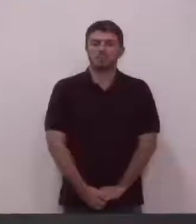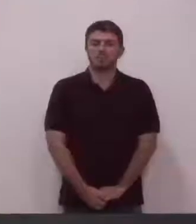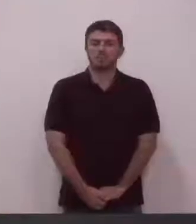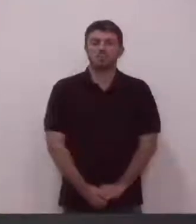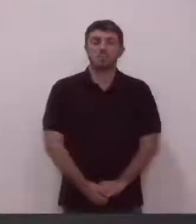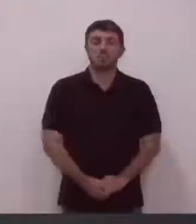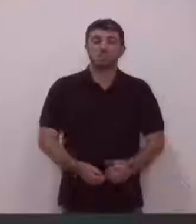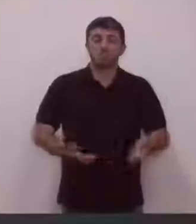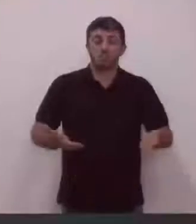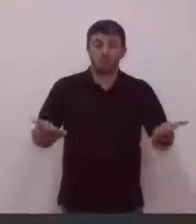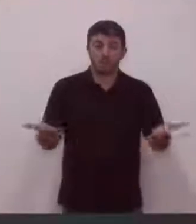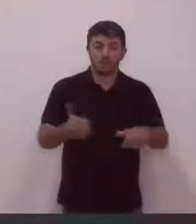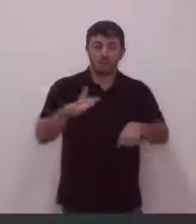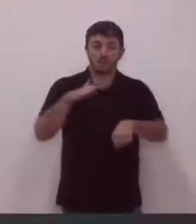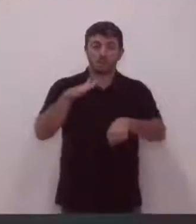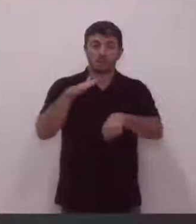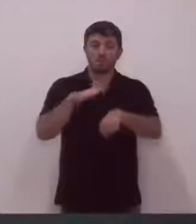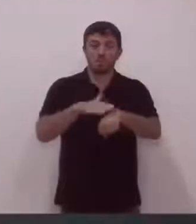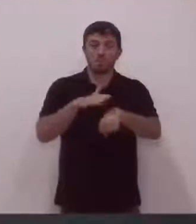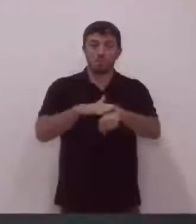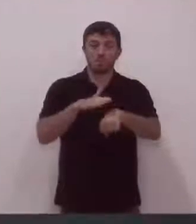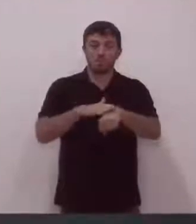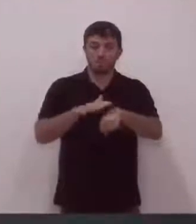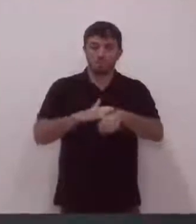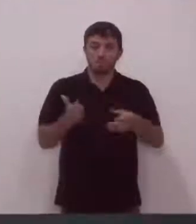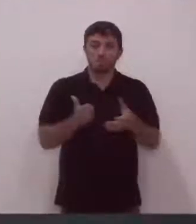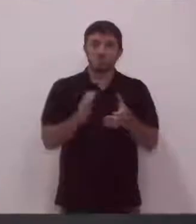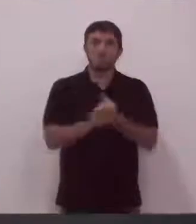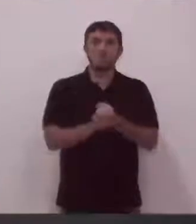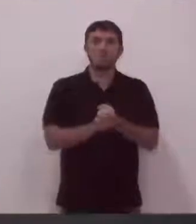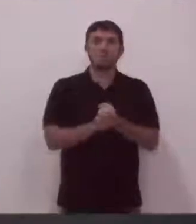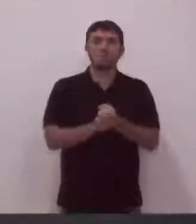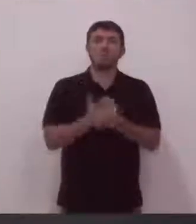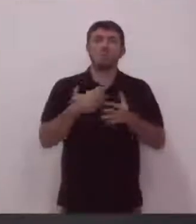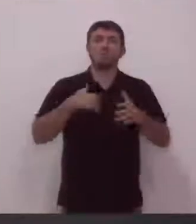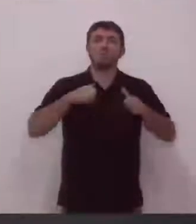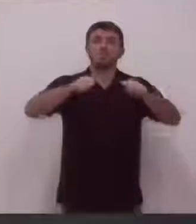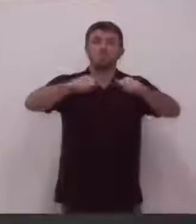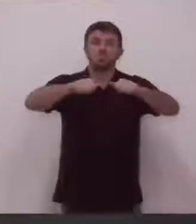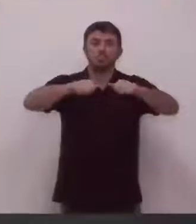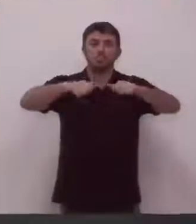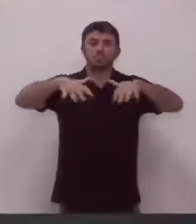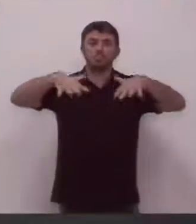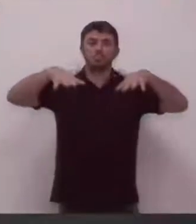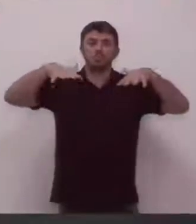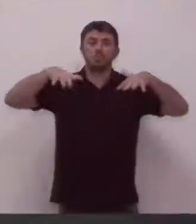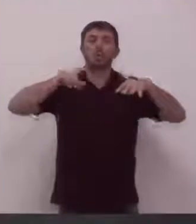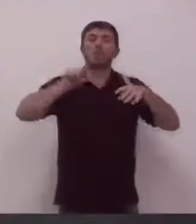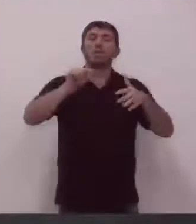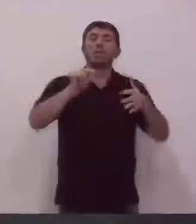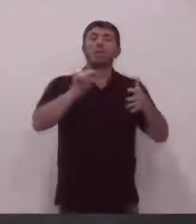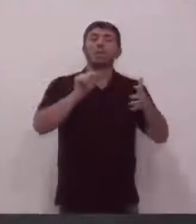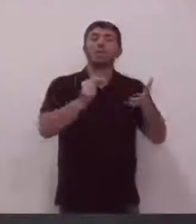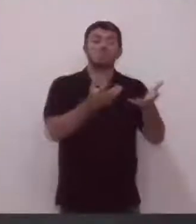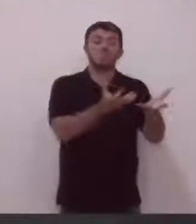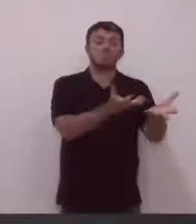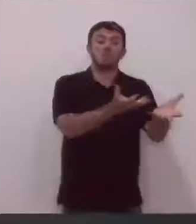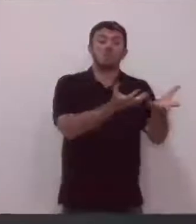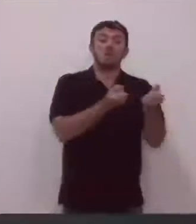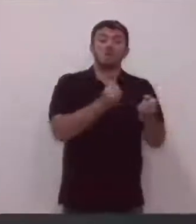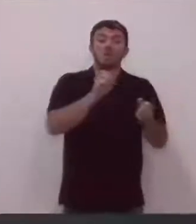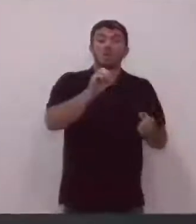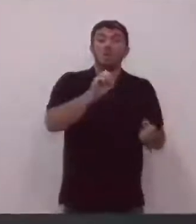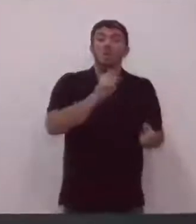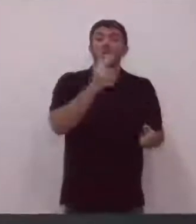Nesse momento, nós vamos consultar o plenário sobre o recebimento ou rejeição